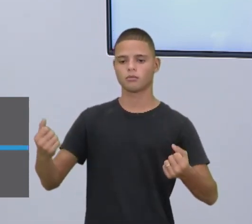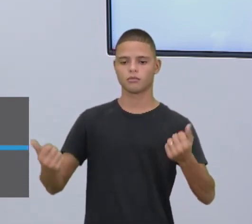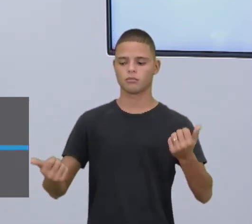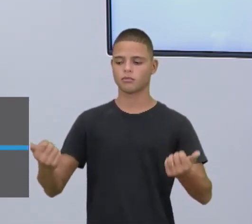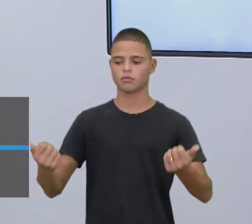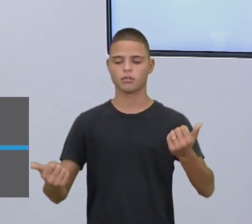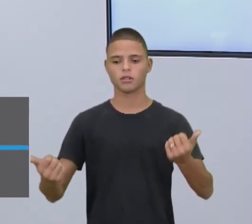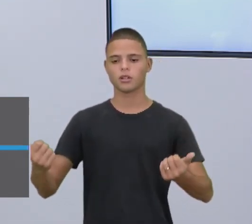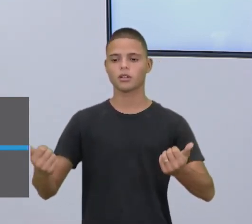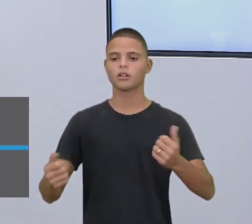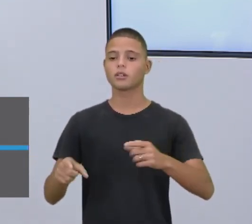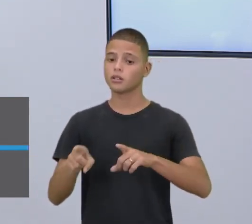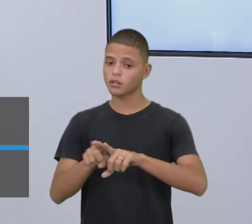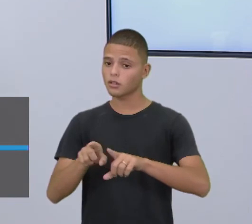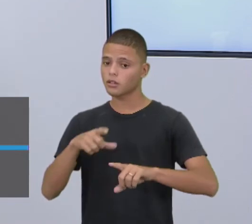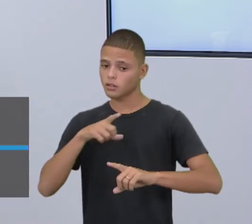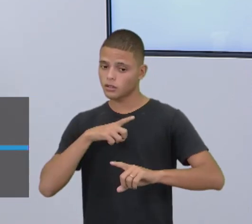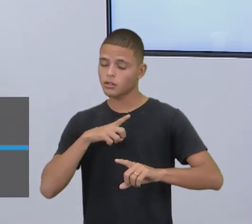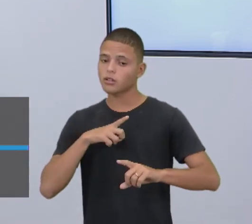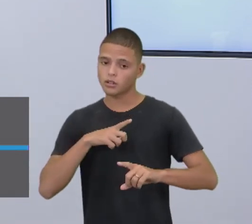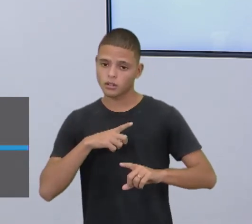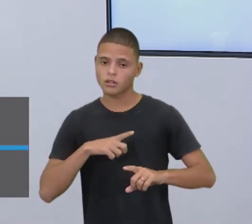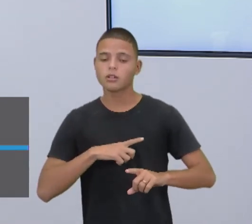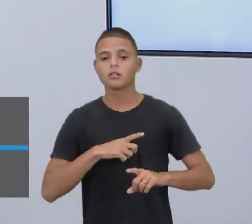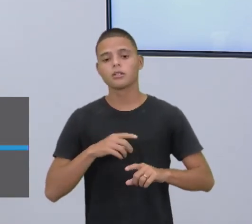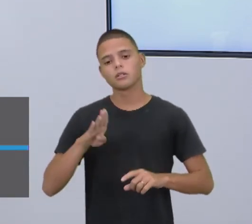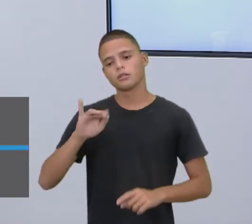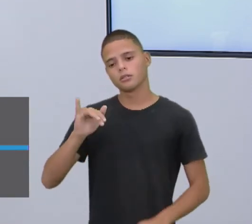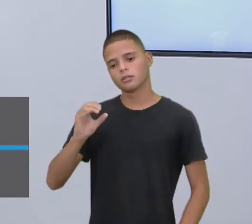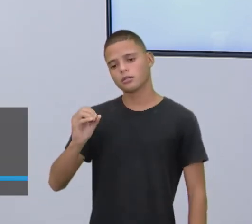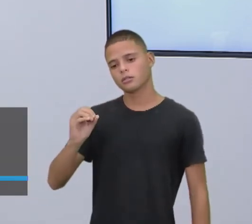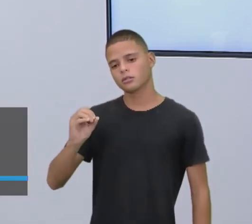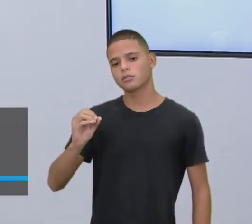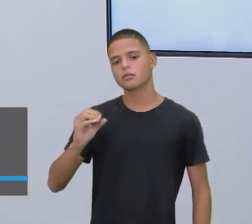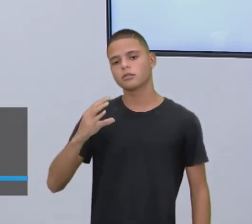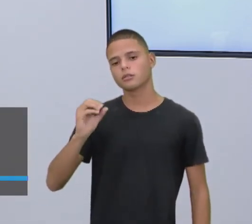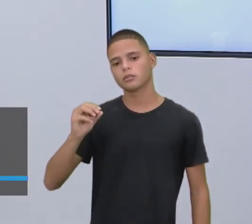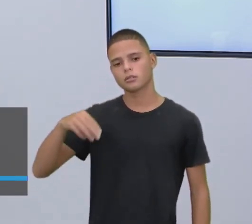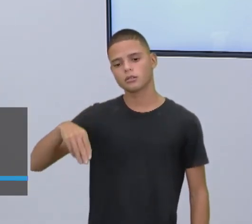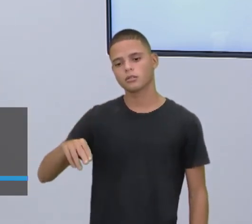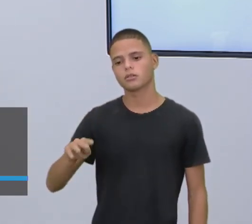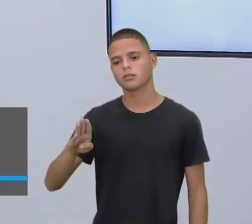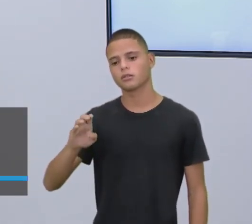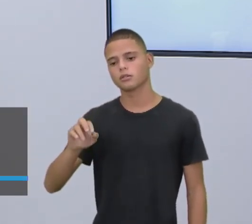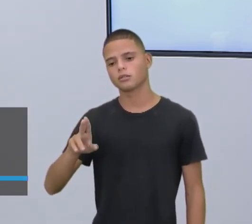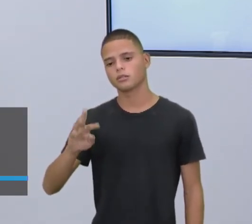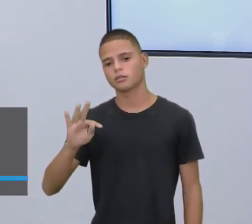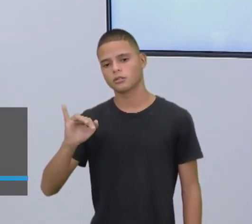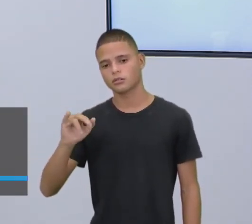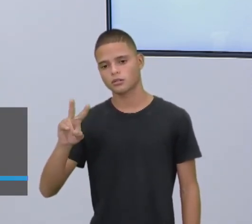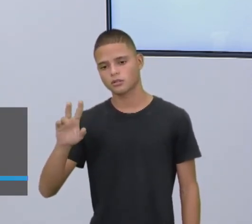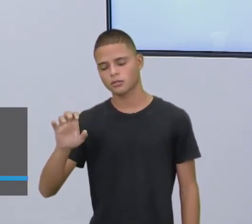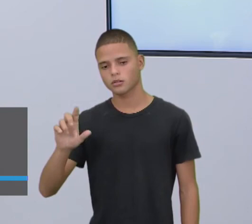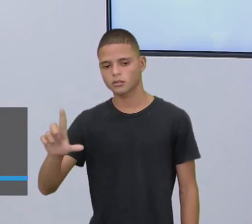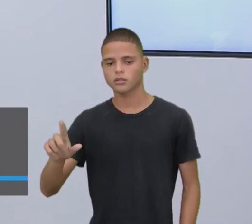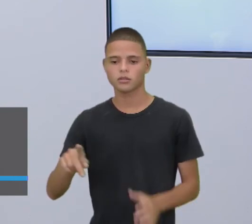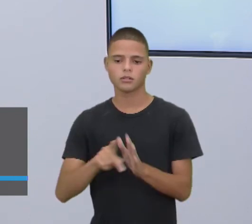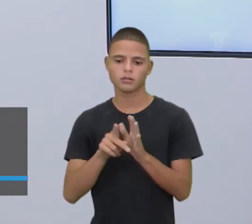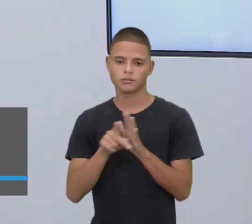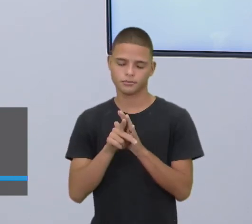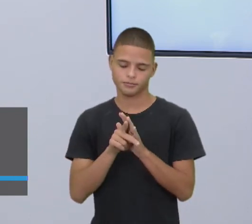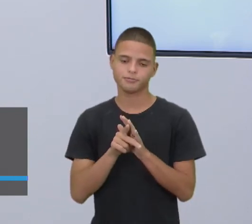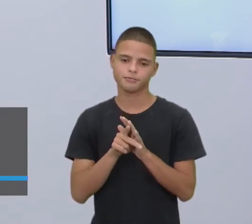Então, isso também é um biocombustível originário de... Biomassa e de